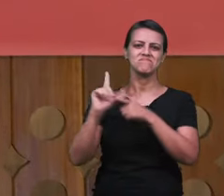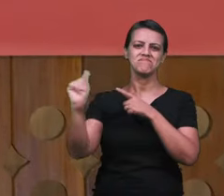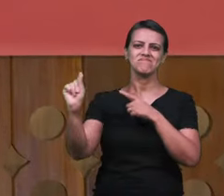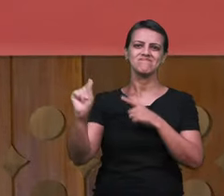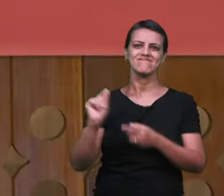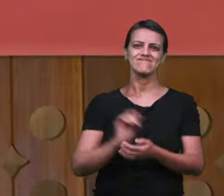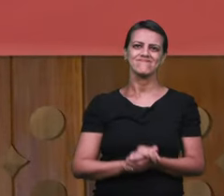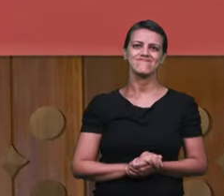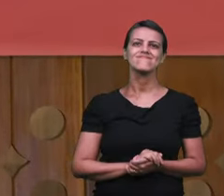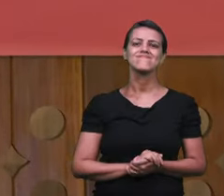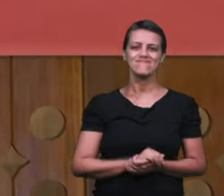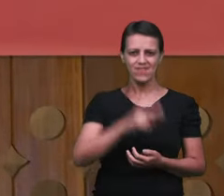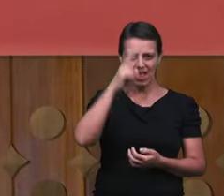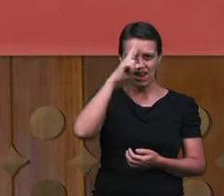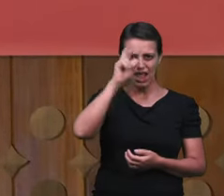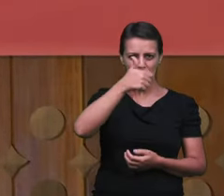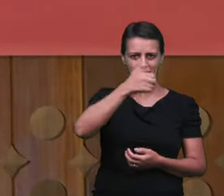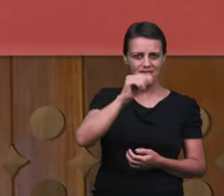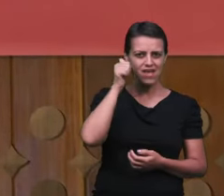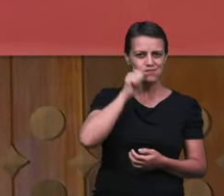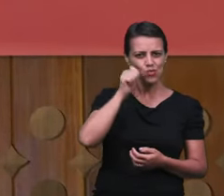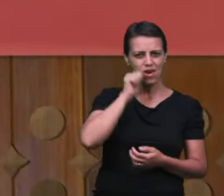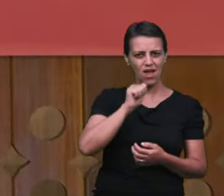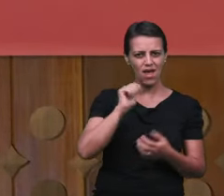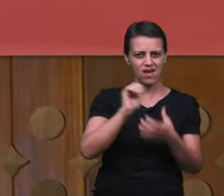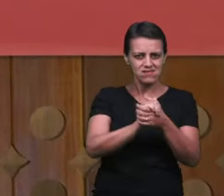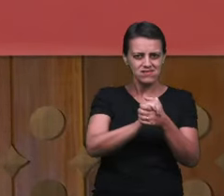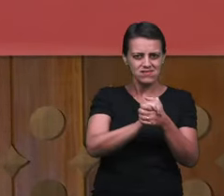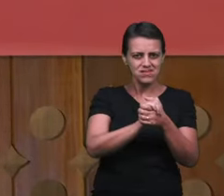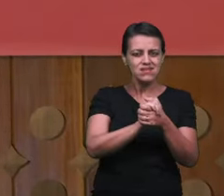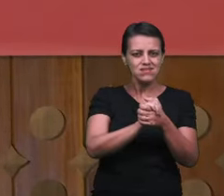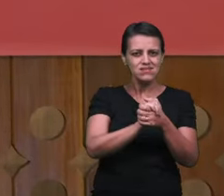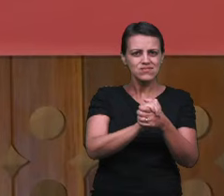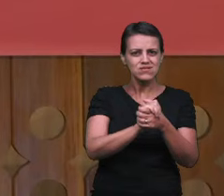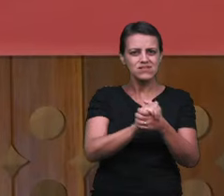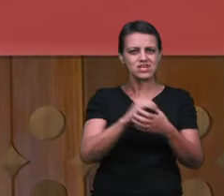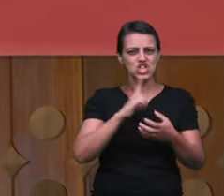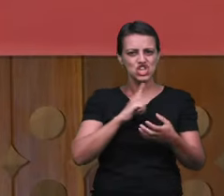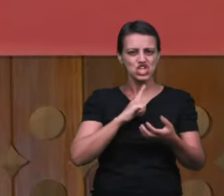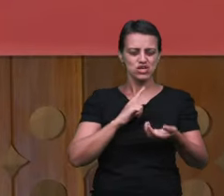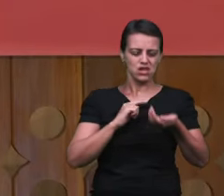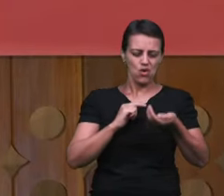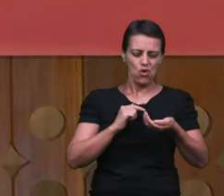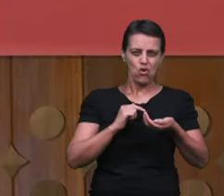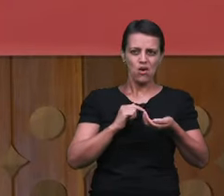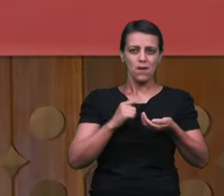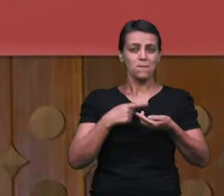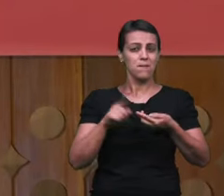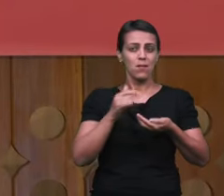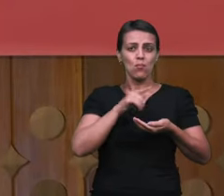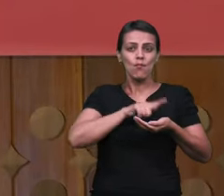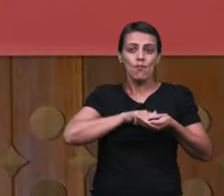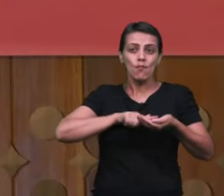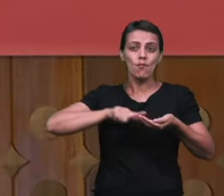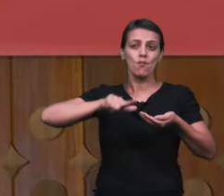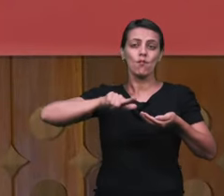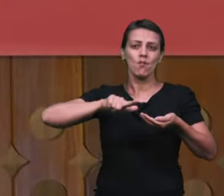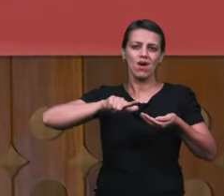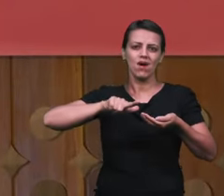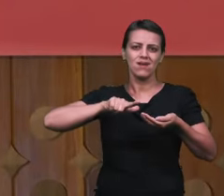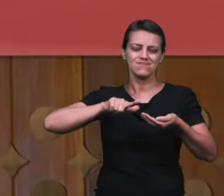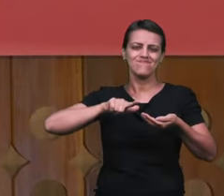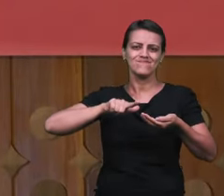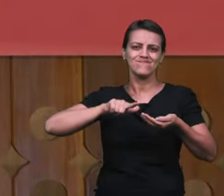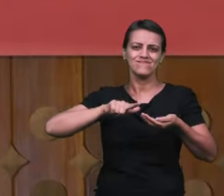as lâmpadas, não tinha óleo, tinha as vestes. Meus irmãos, esse é o momento